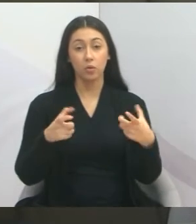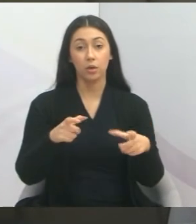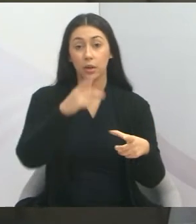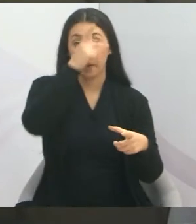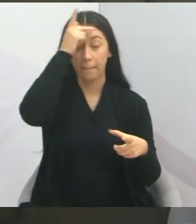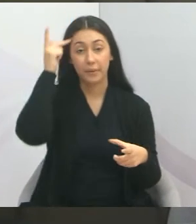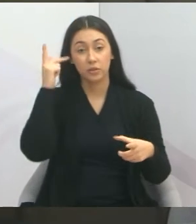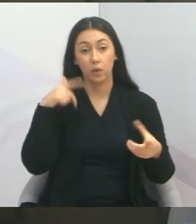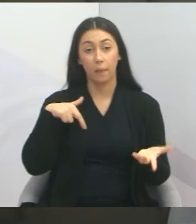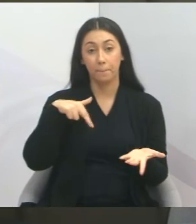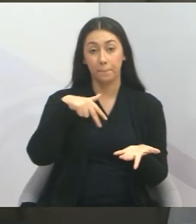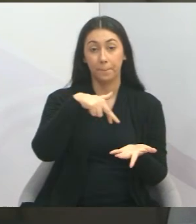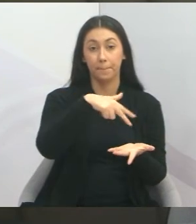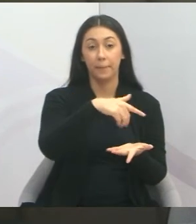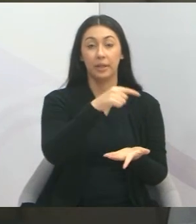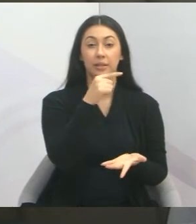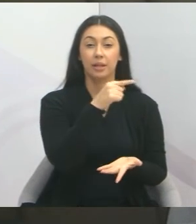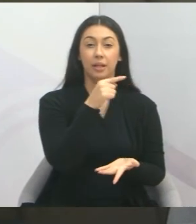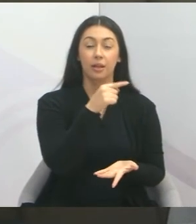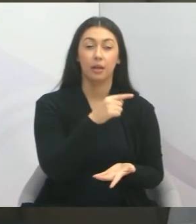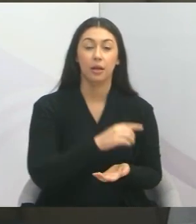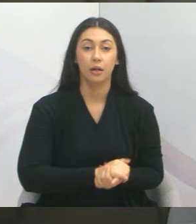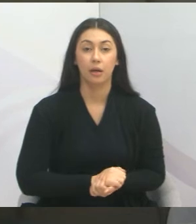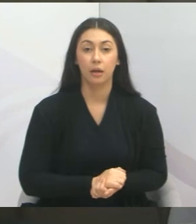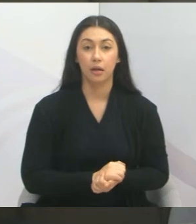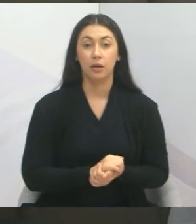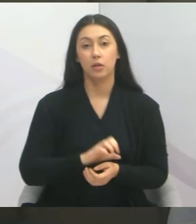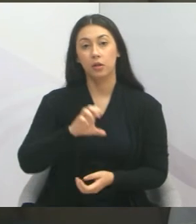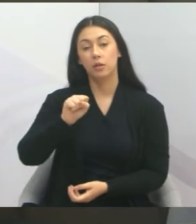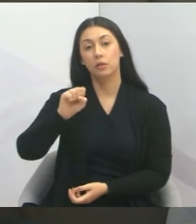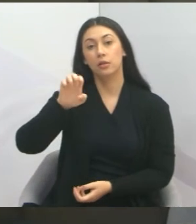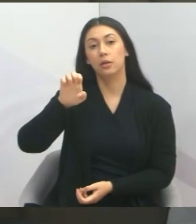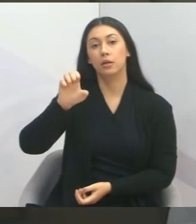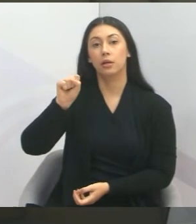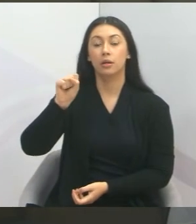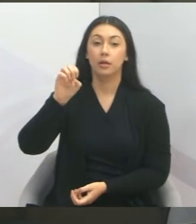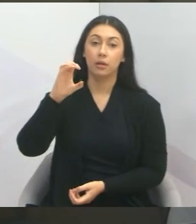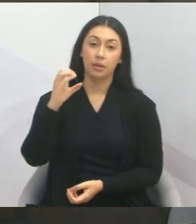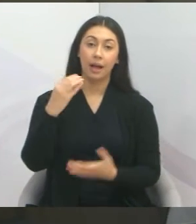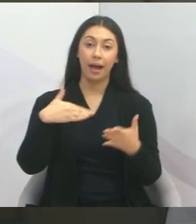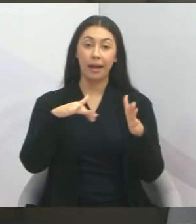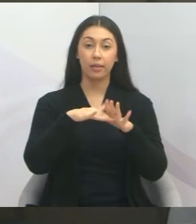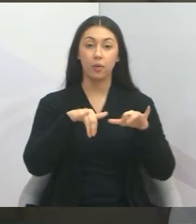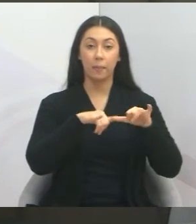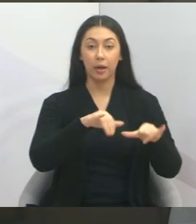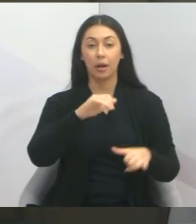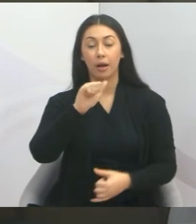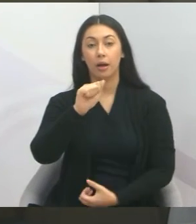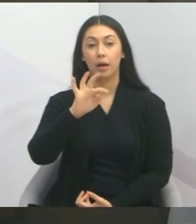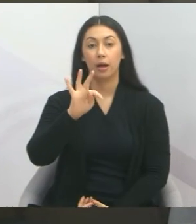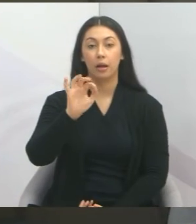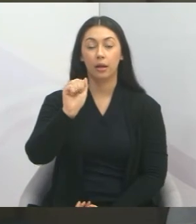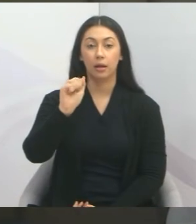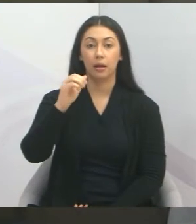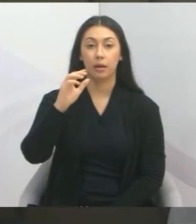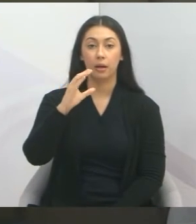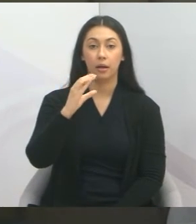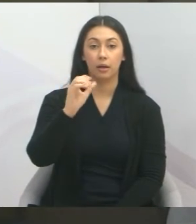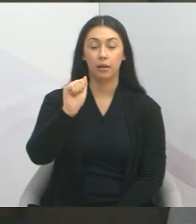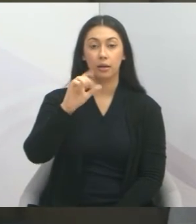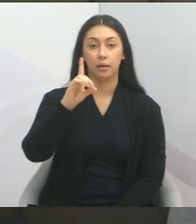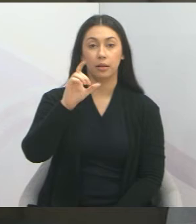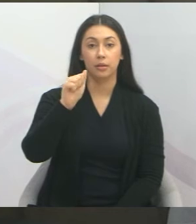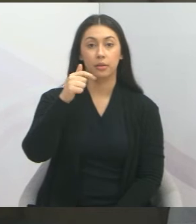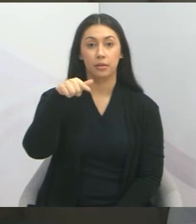munícipe passam lá da honrarias do SESC SENAC até o Atacadão então Foi eles que solicitaram